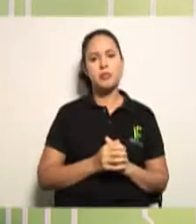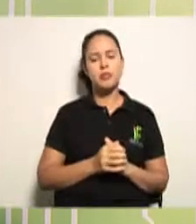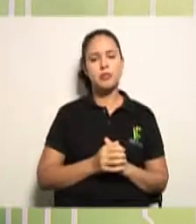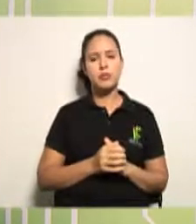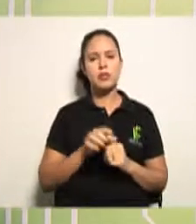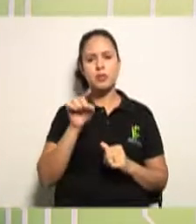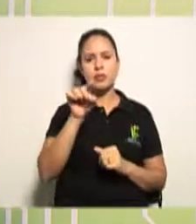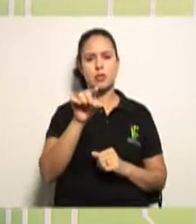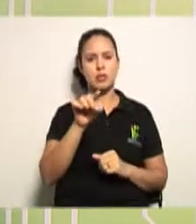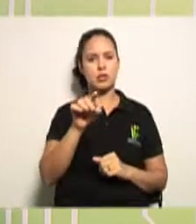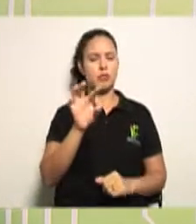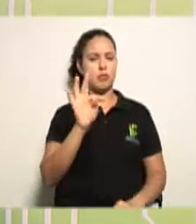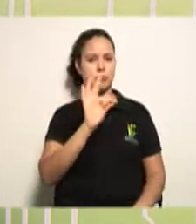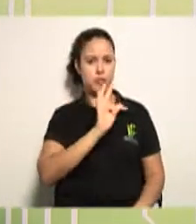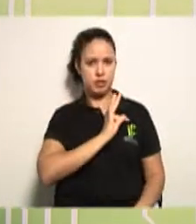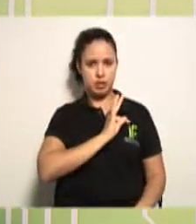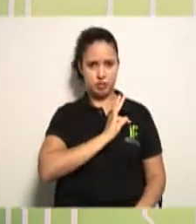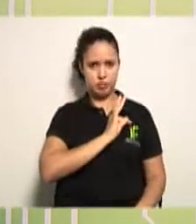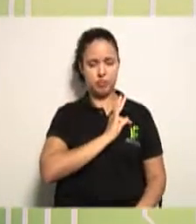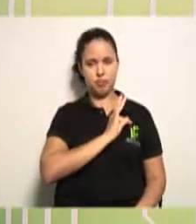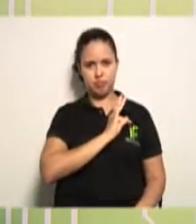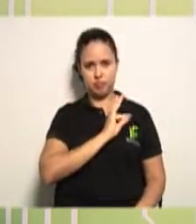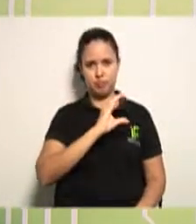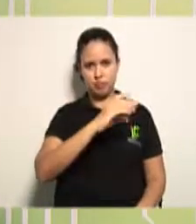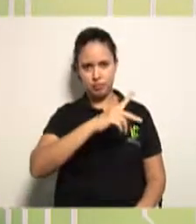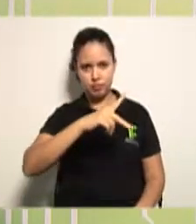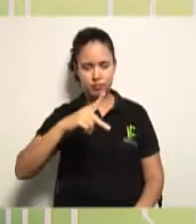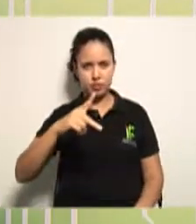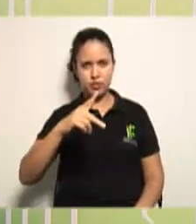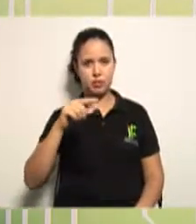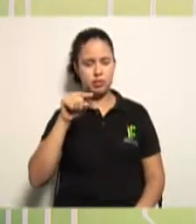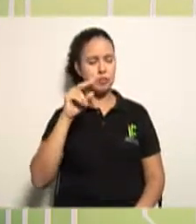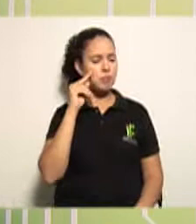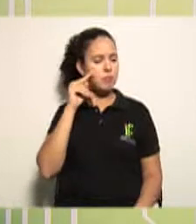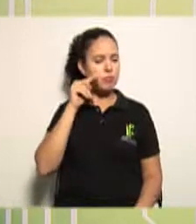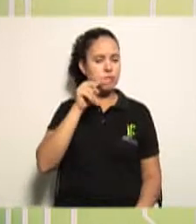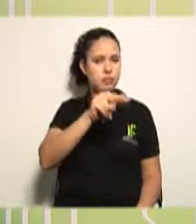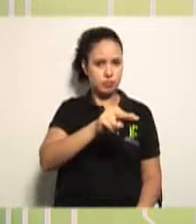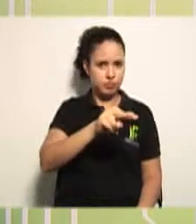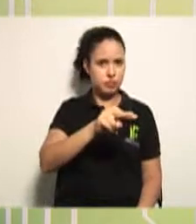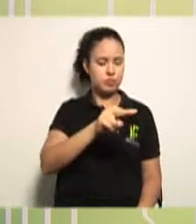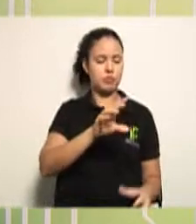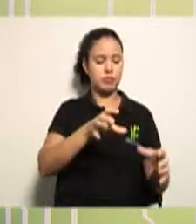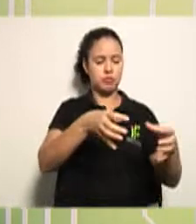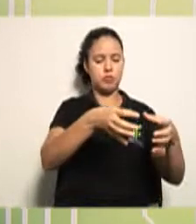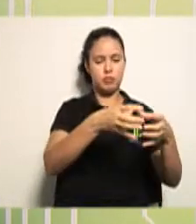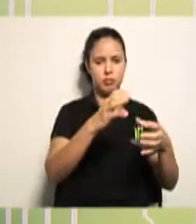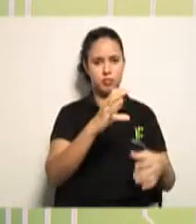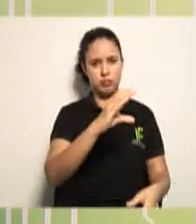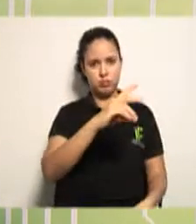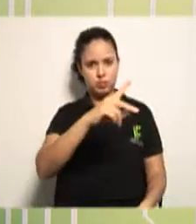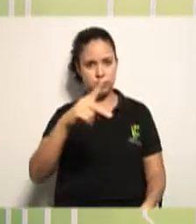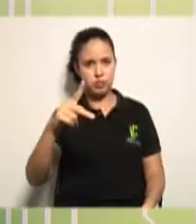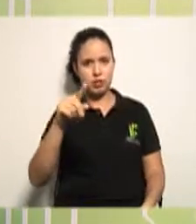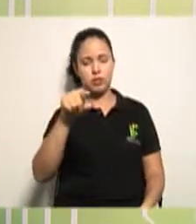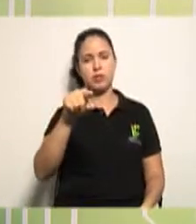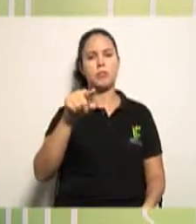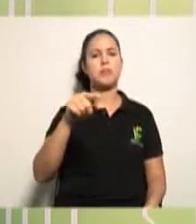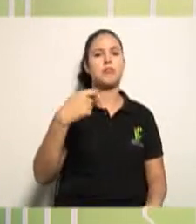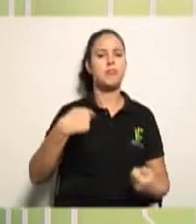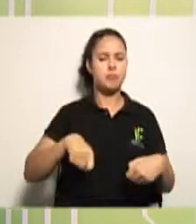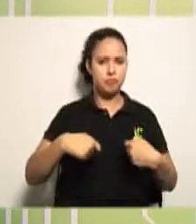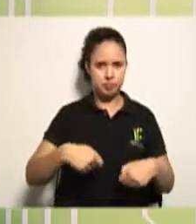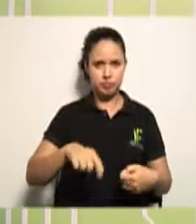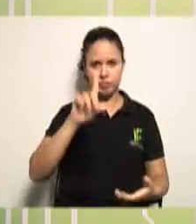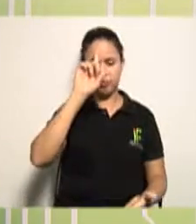vocês enquanto técnicos em cooperativismo. Vocês vão ter que tomar decisões e muitas vezes